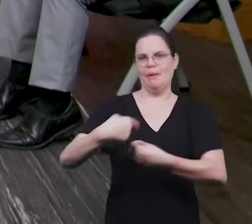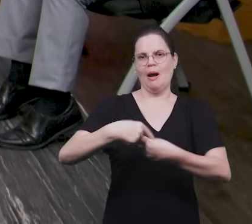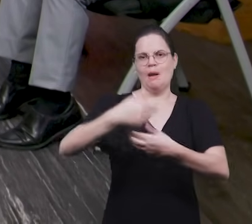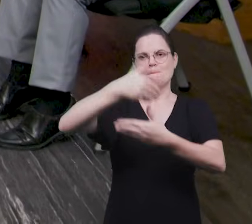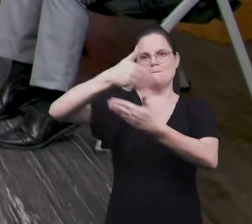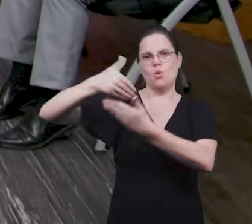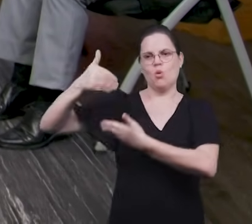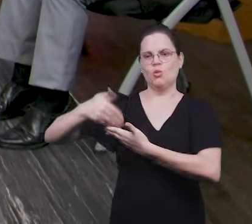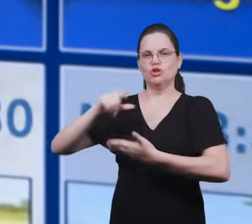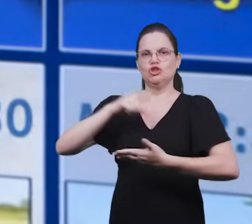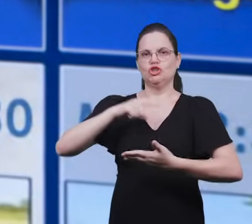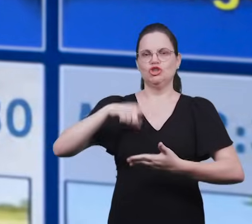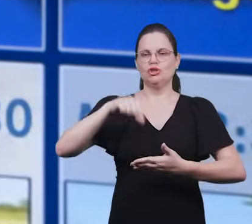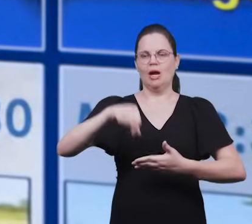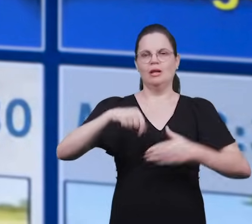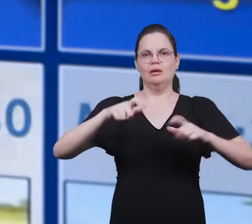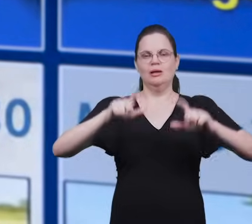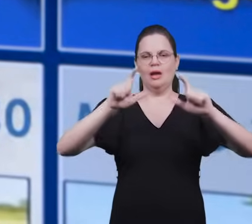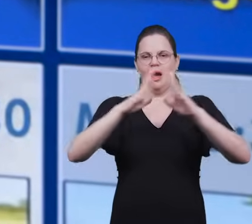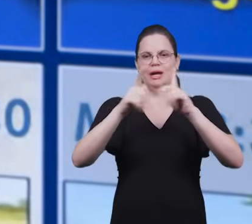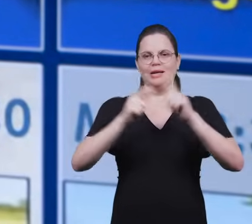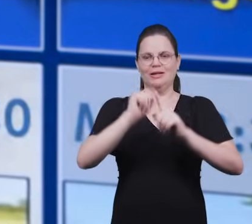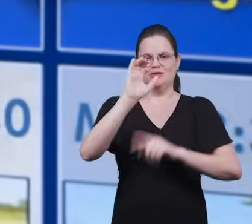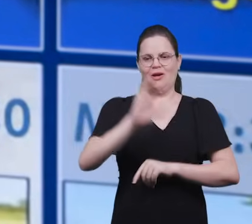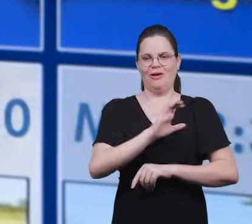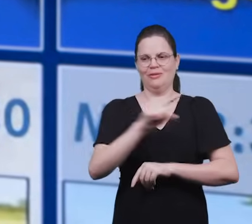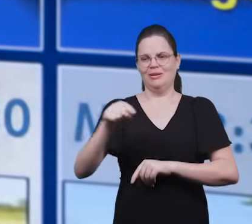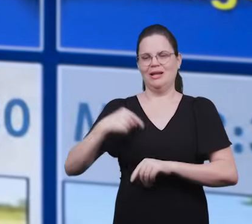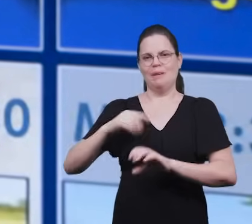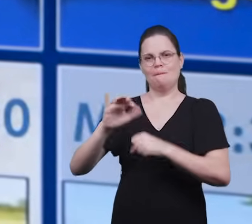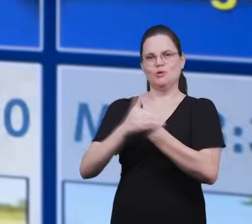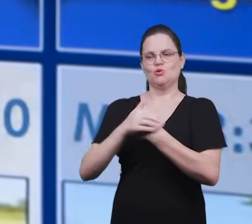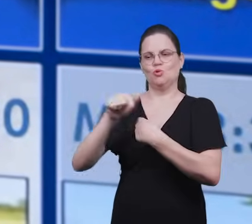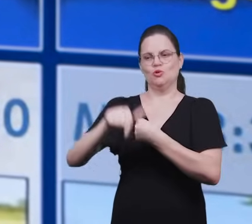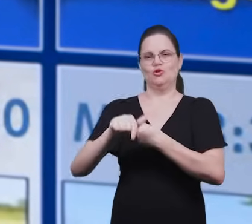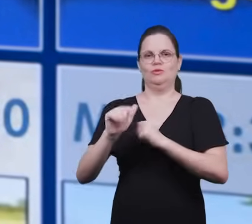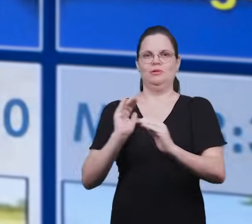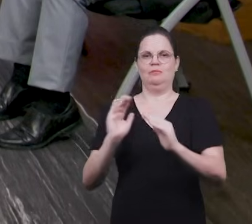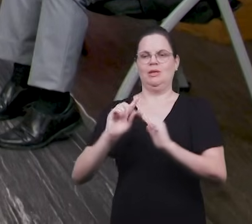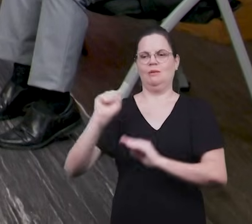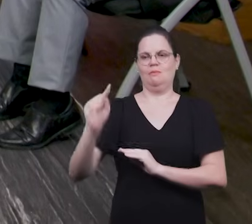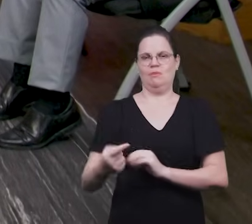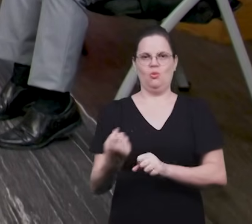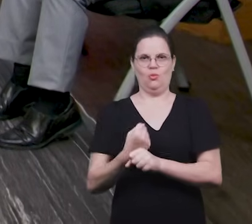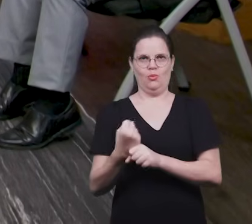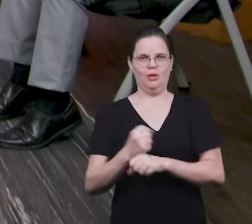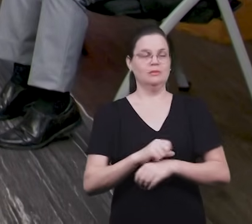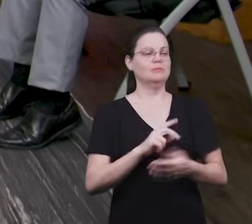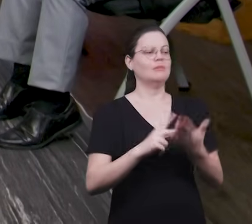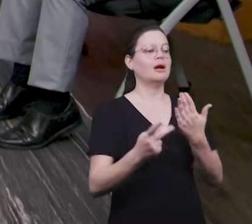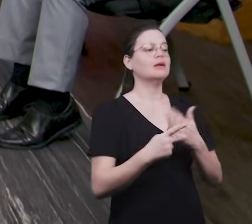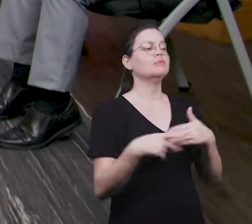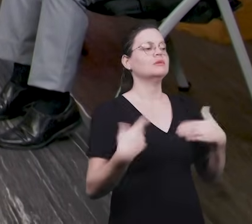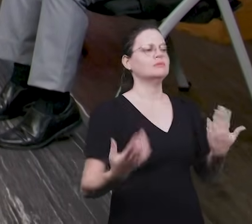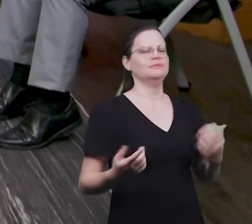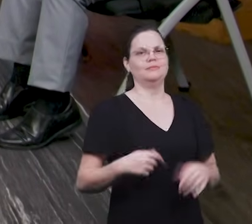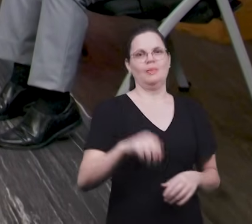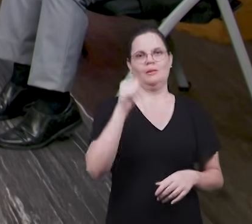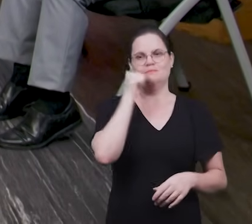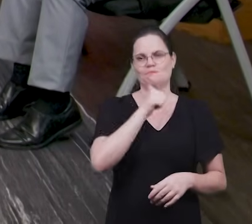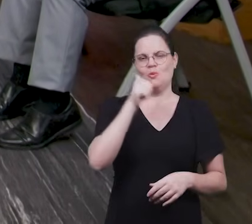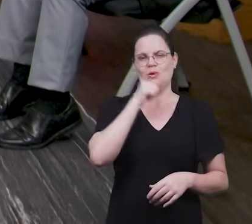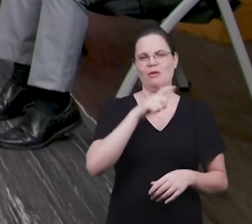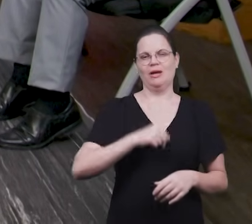os mosteiros e onde a palavra foi escondida ali por 1000 anos. Muito bem. A parábola? A parábola é da mulher